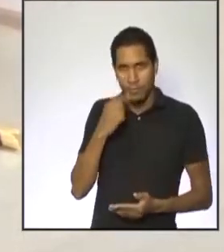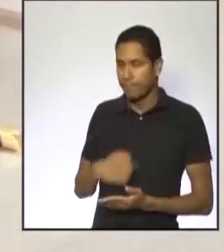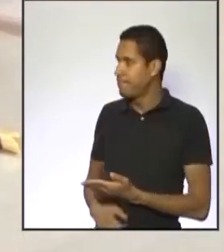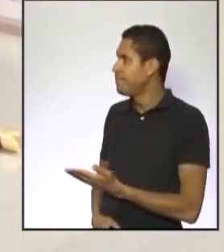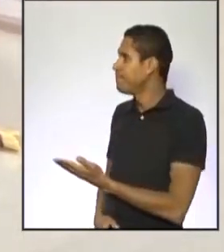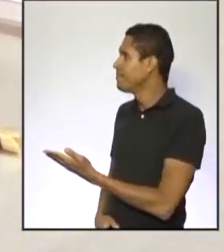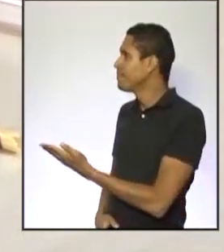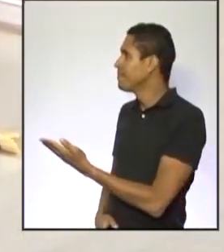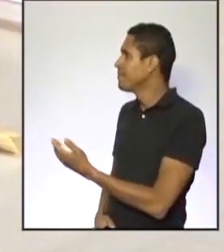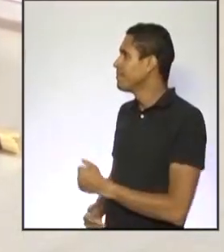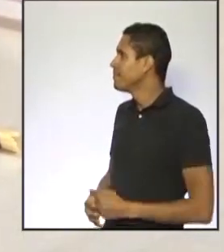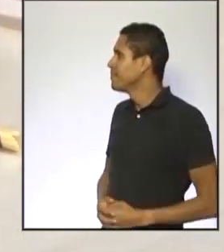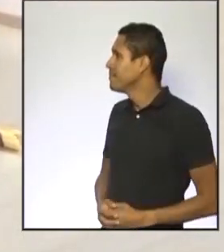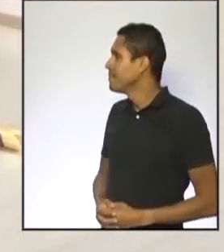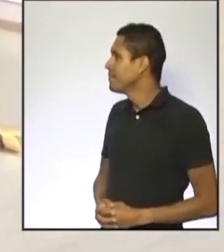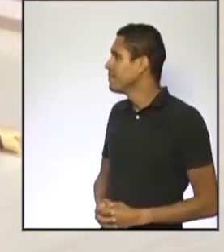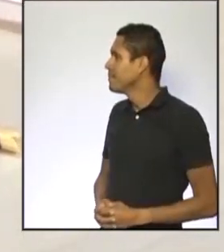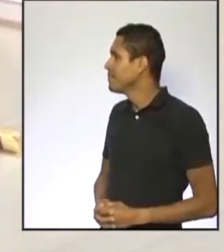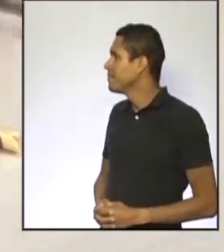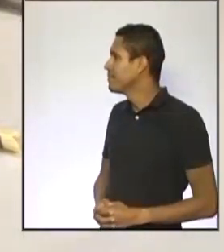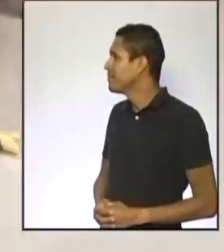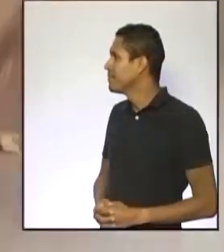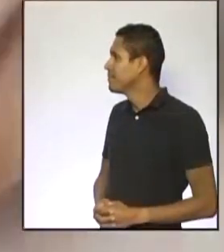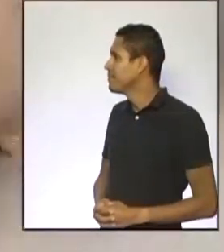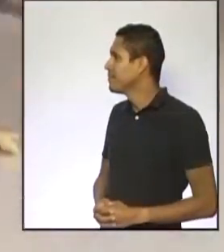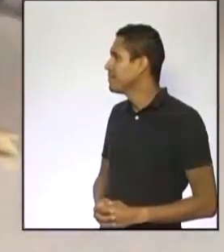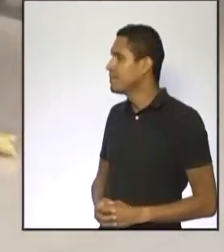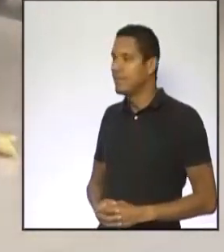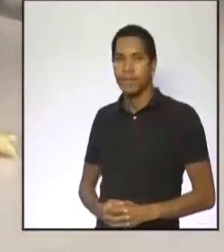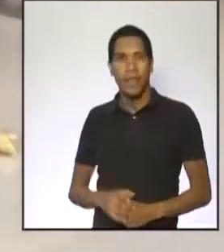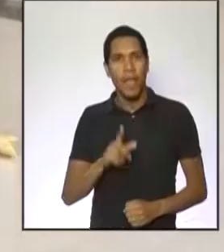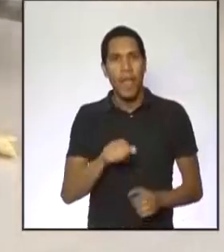vão ver que é para fazer o eixo desse carrinho.